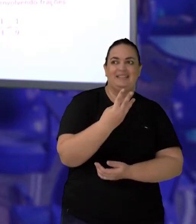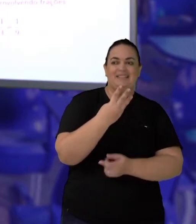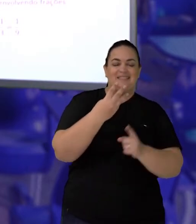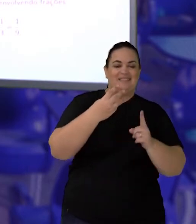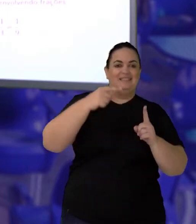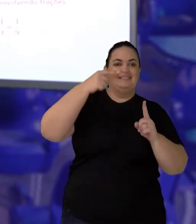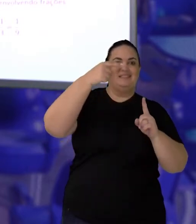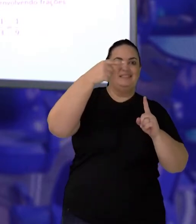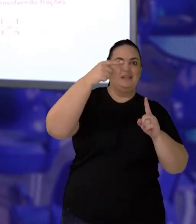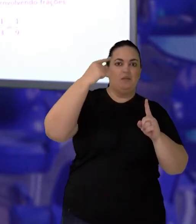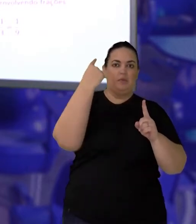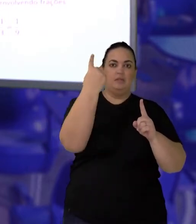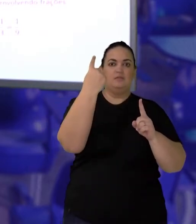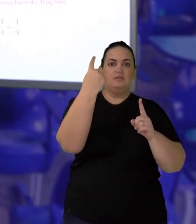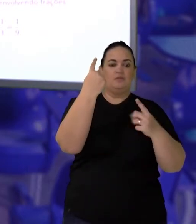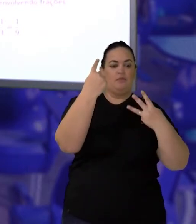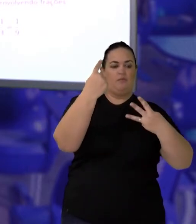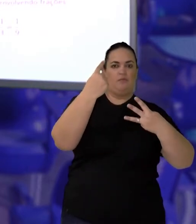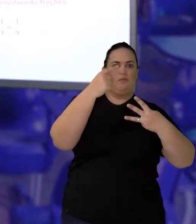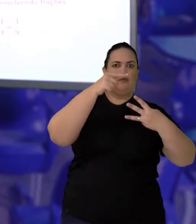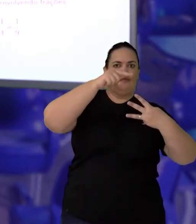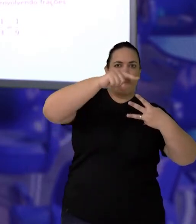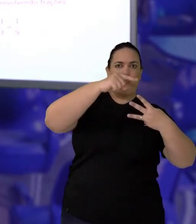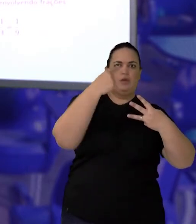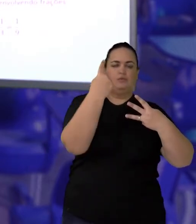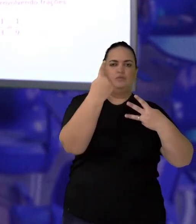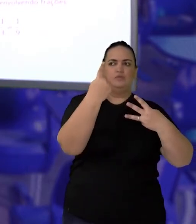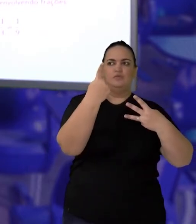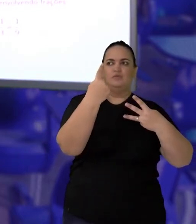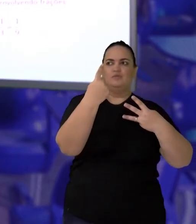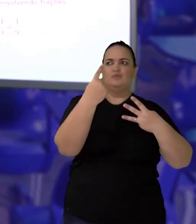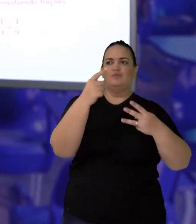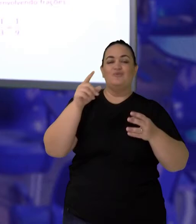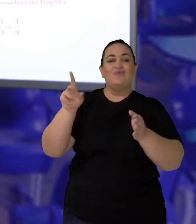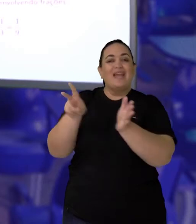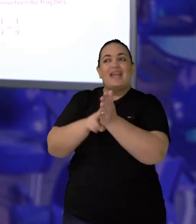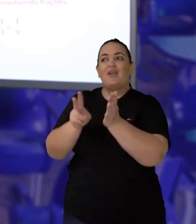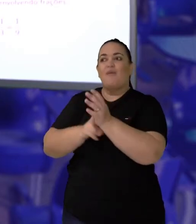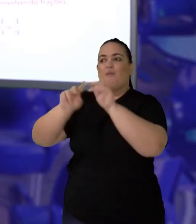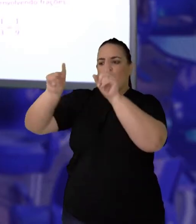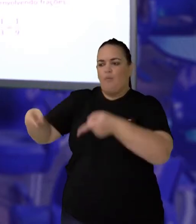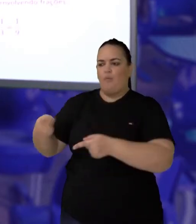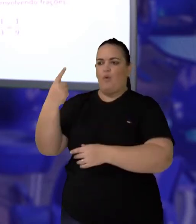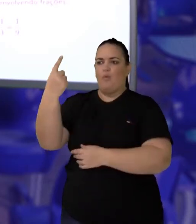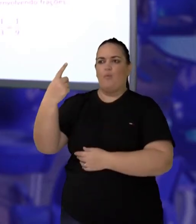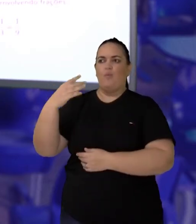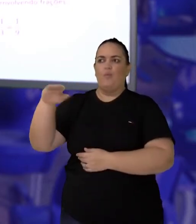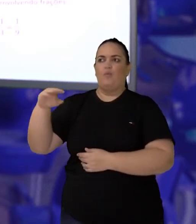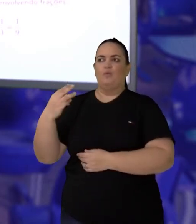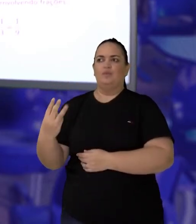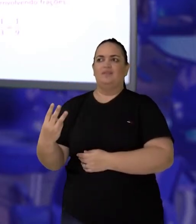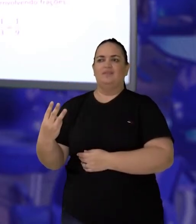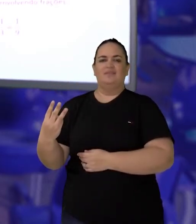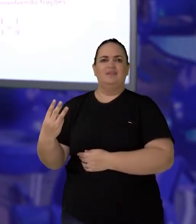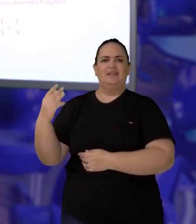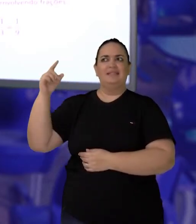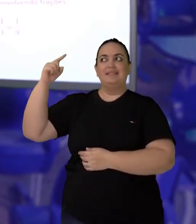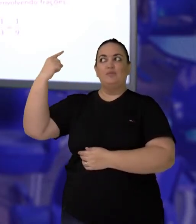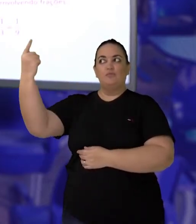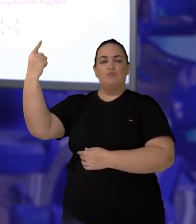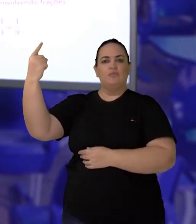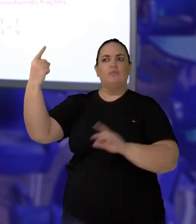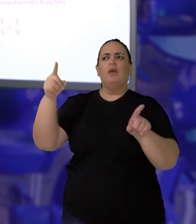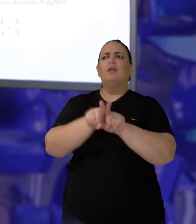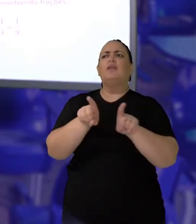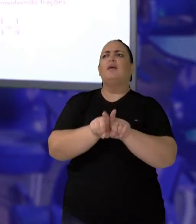primeira potência. 3 elevado a menos 2 virou 1/3 elevado a 2.